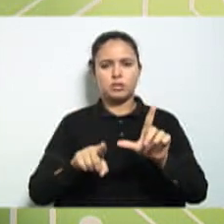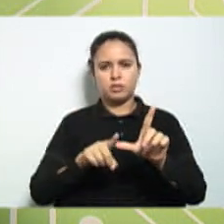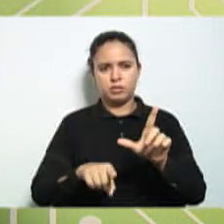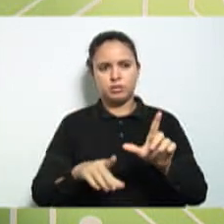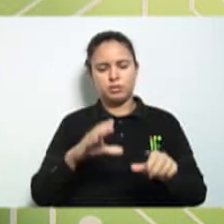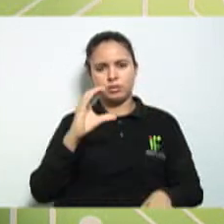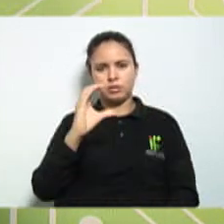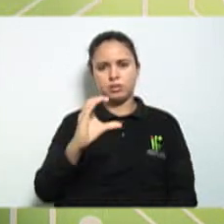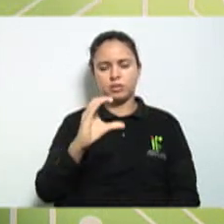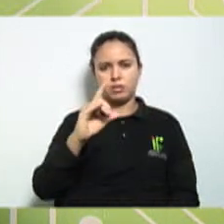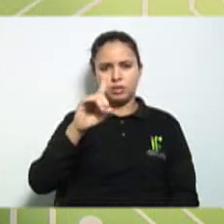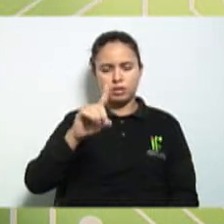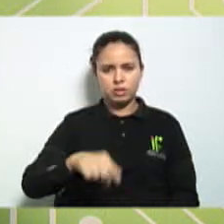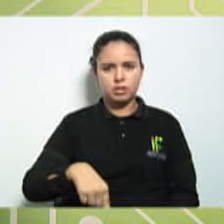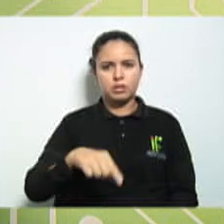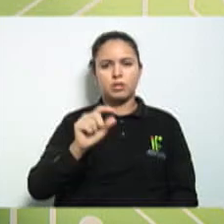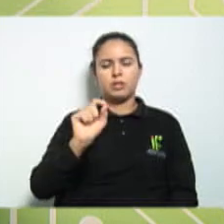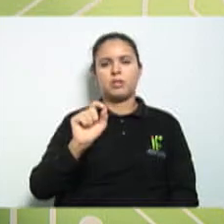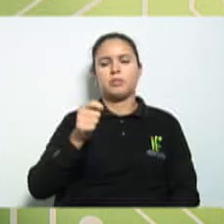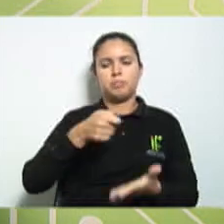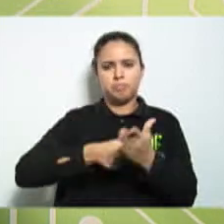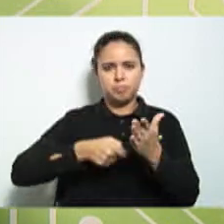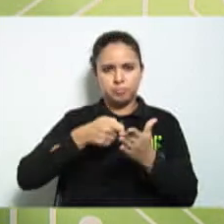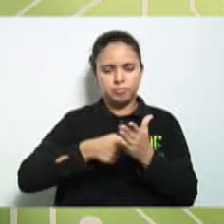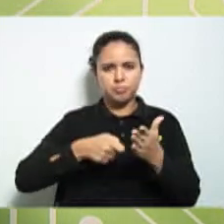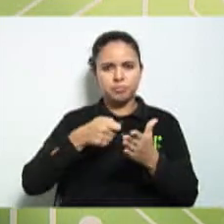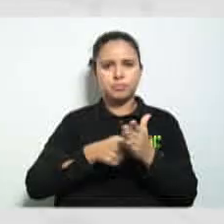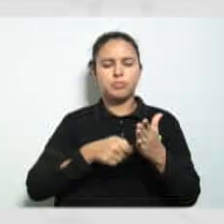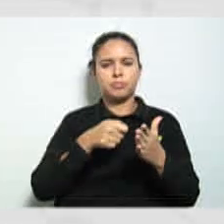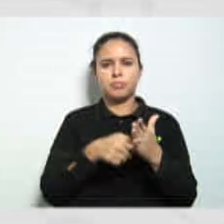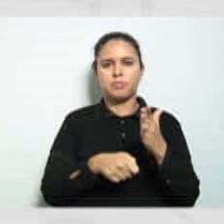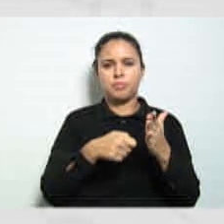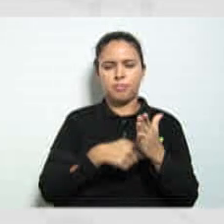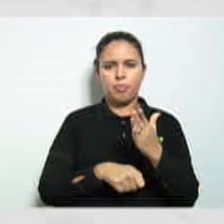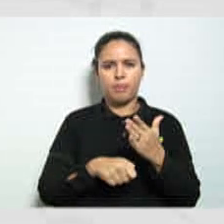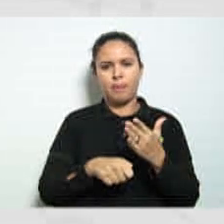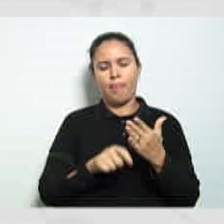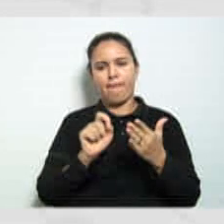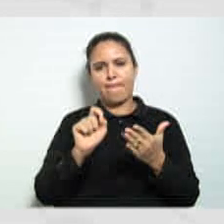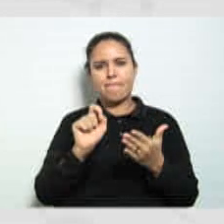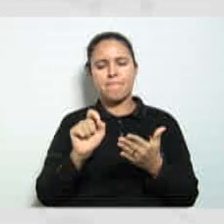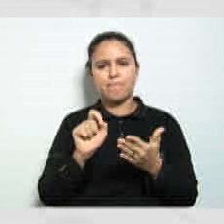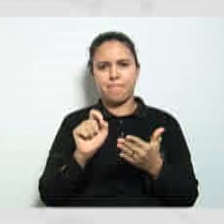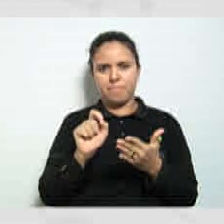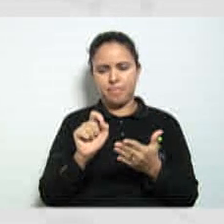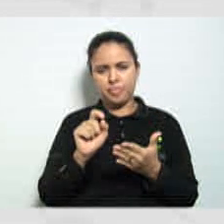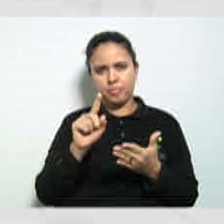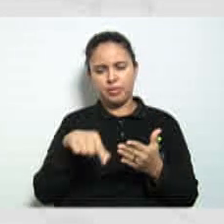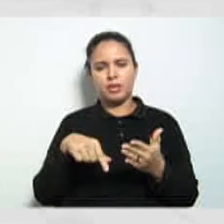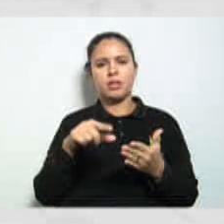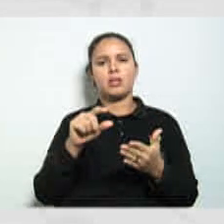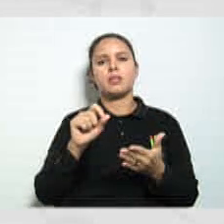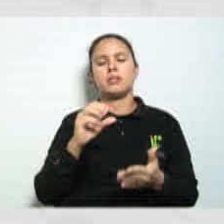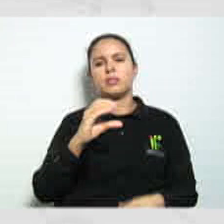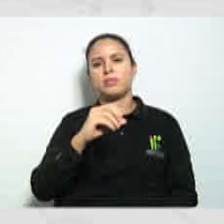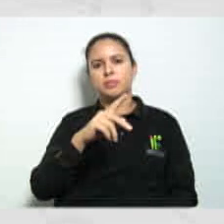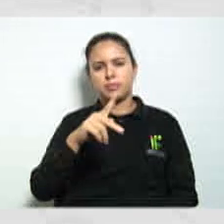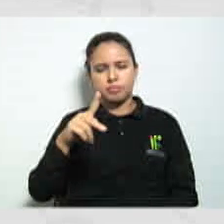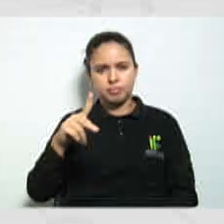C é obrigatório para as cooperativas optantes pelo